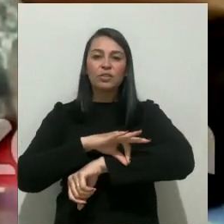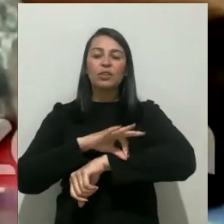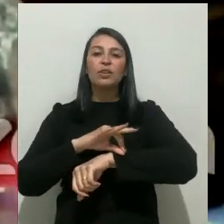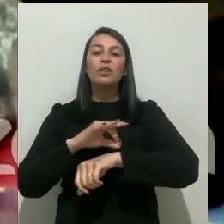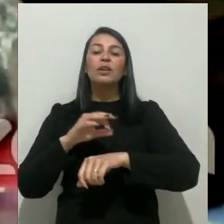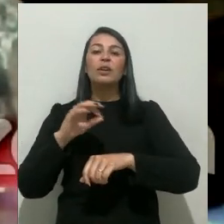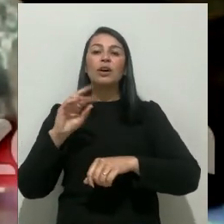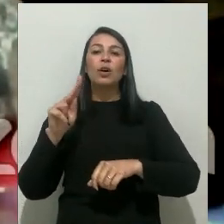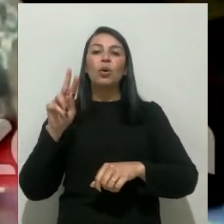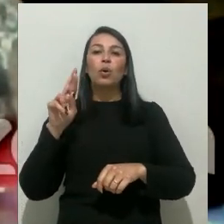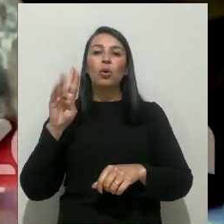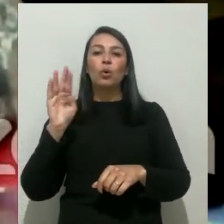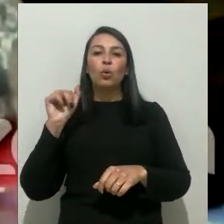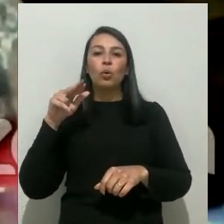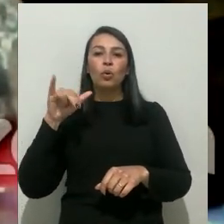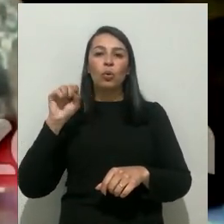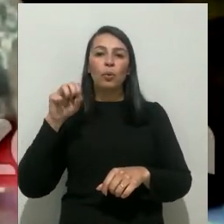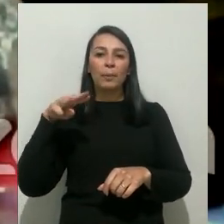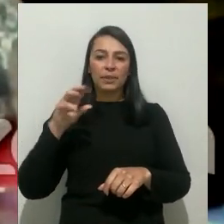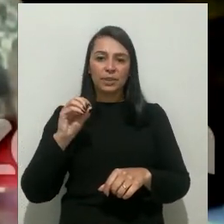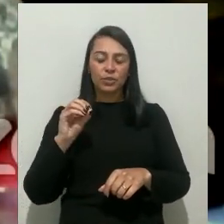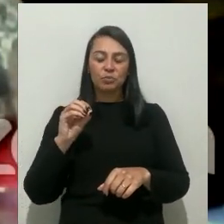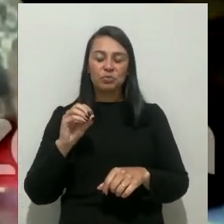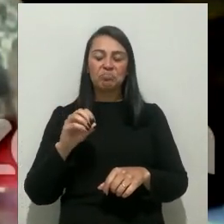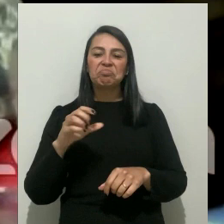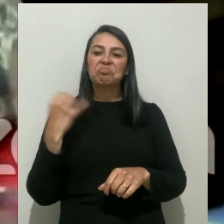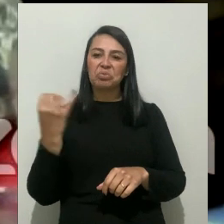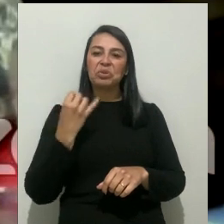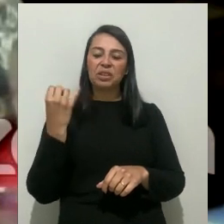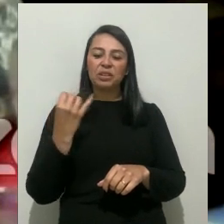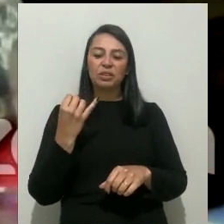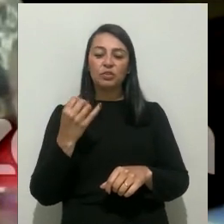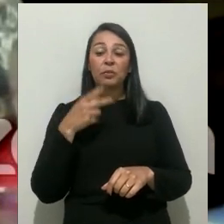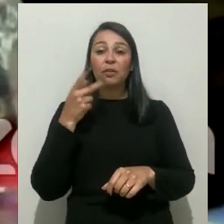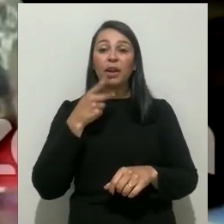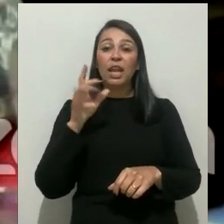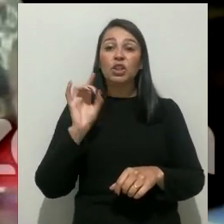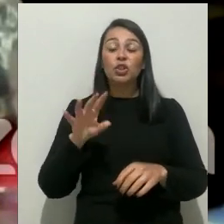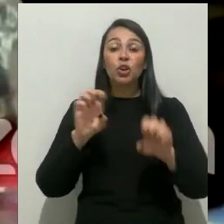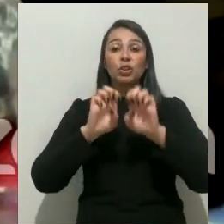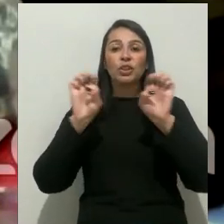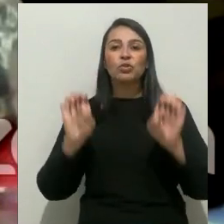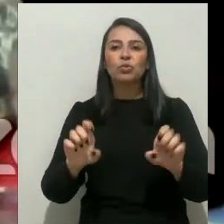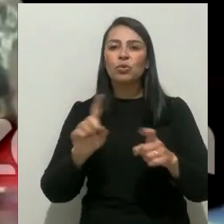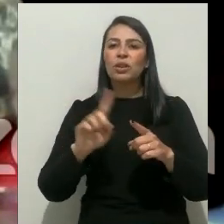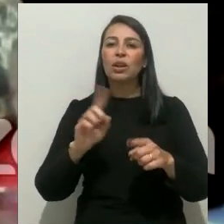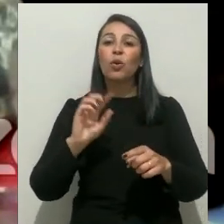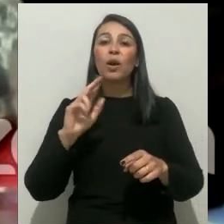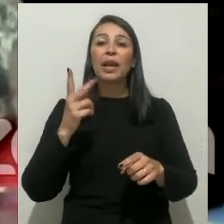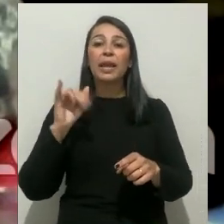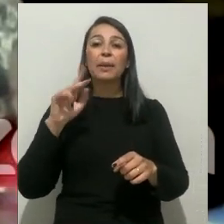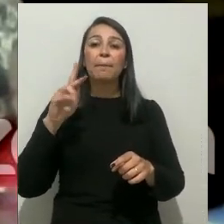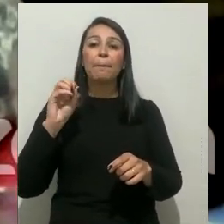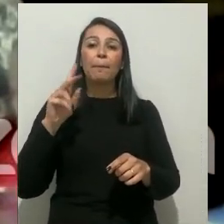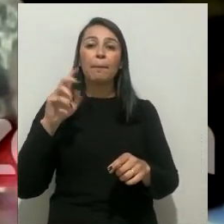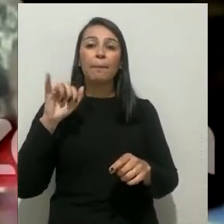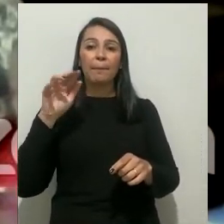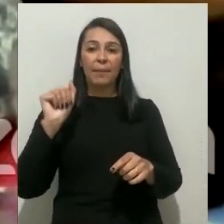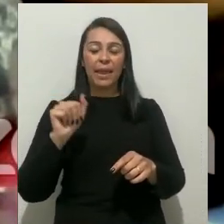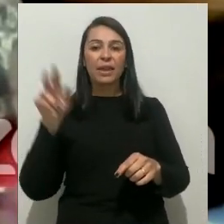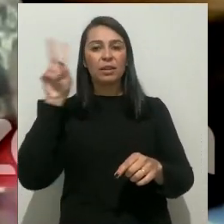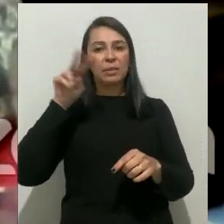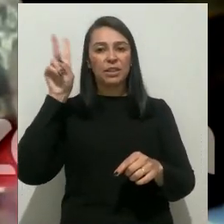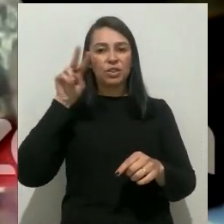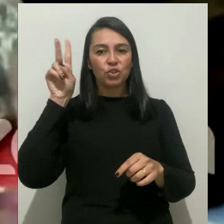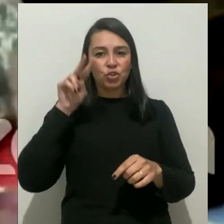acho que a gente tem que falar não com a escultura, né? Tem que falar sobre uma epopeia com várias histórias e com várias